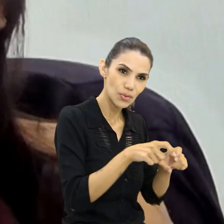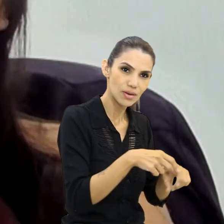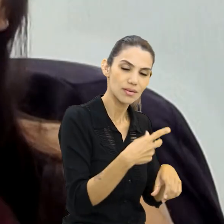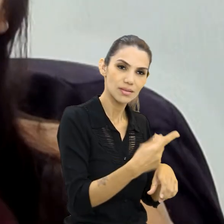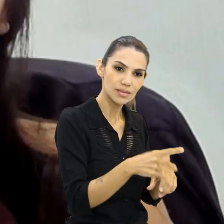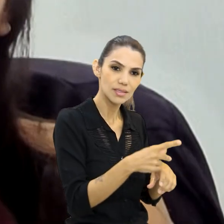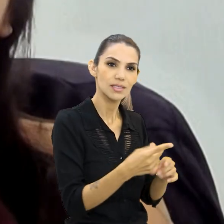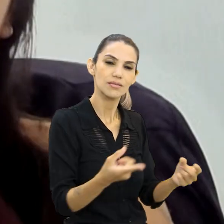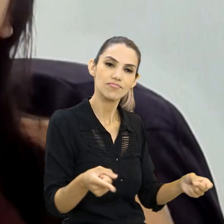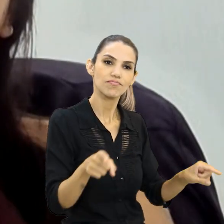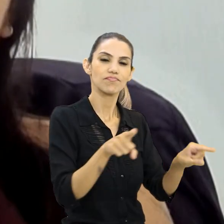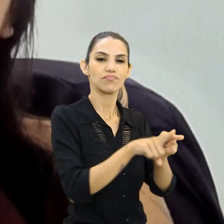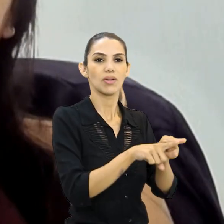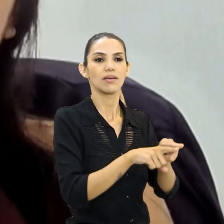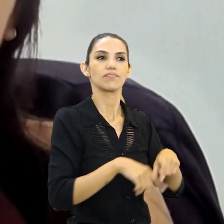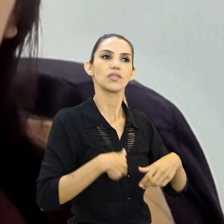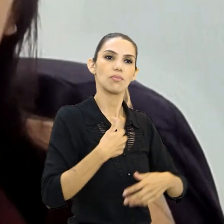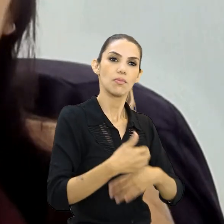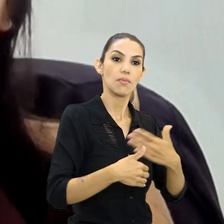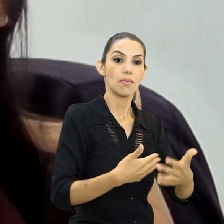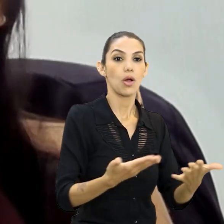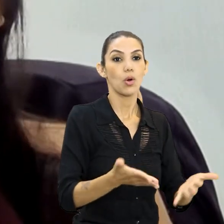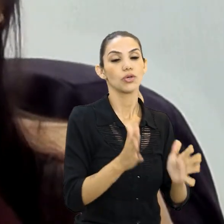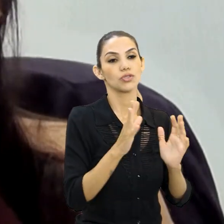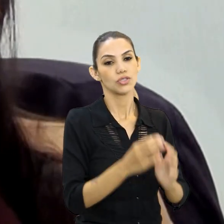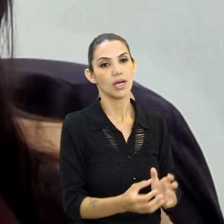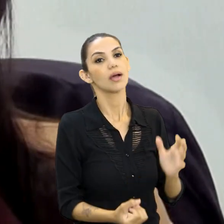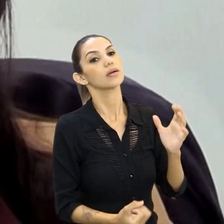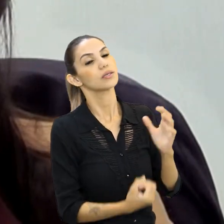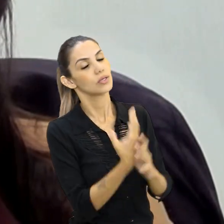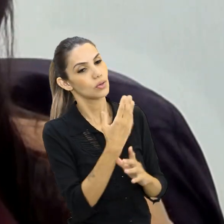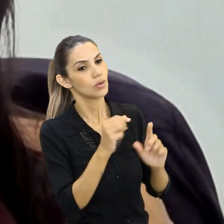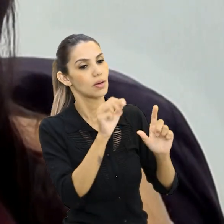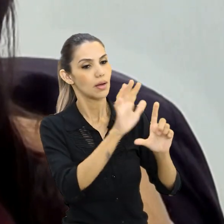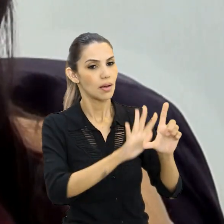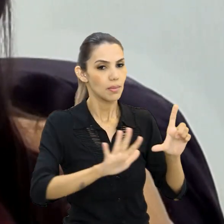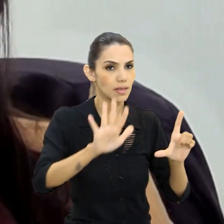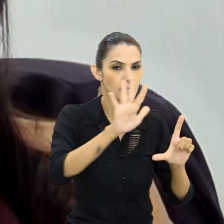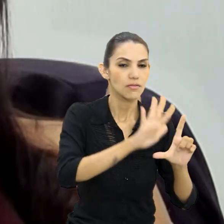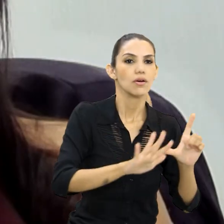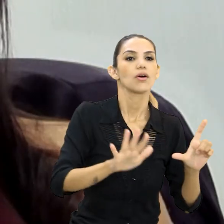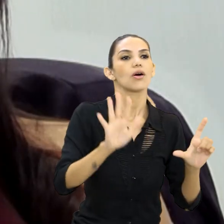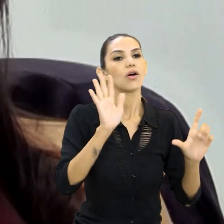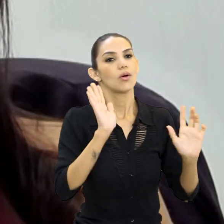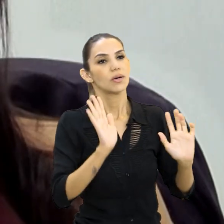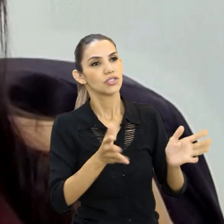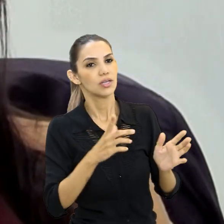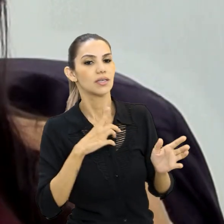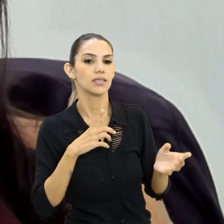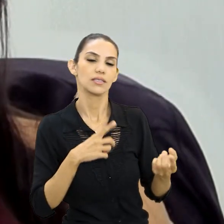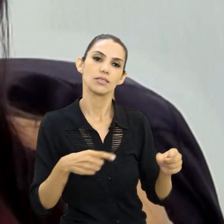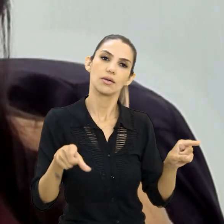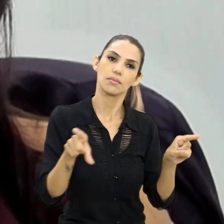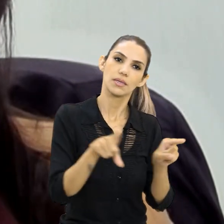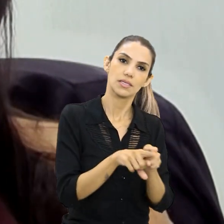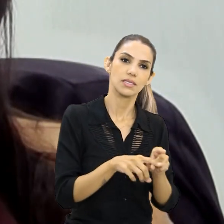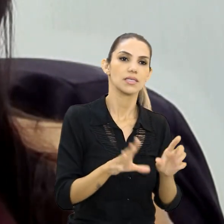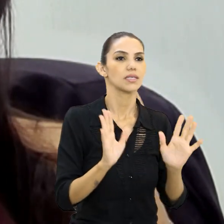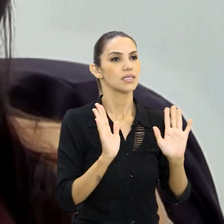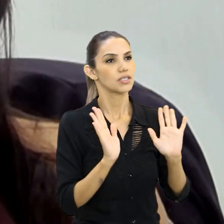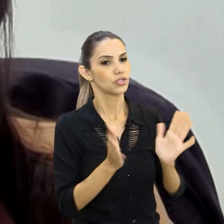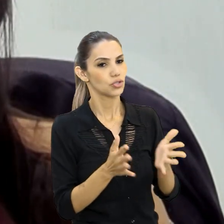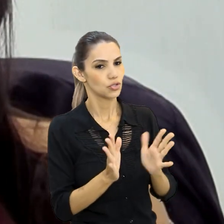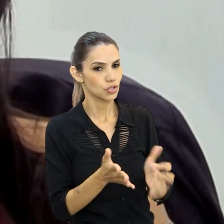trabalho foi tomando corpo, até que hoje a gente já tem a plataforma, né, já tem um domínio próprio, já tem uma parceria já